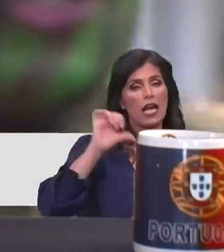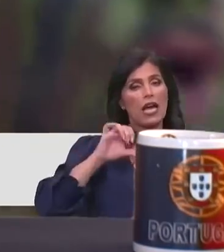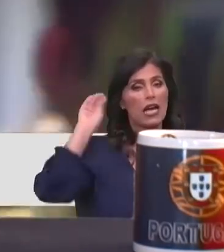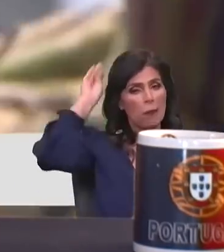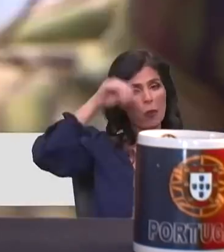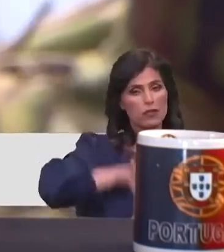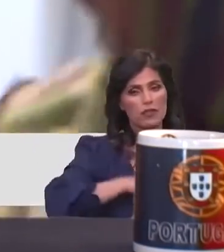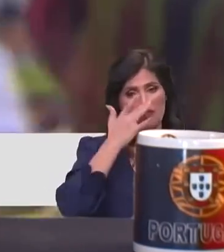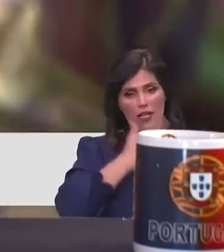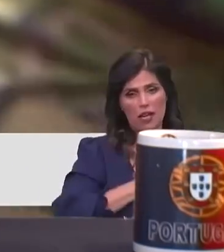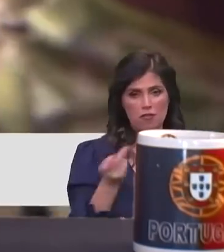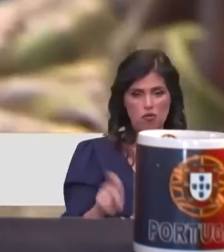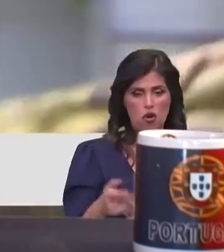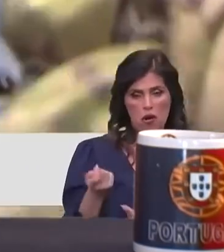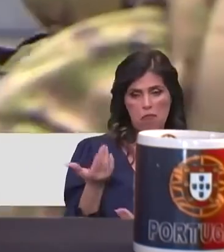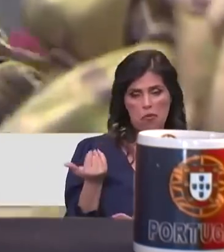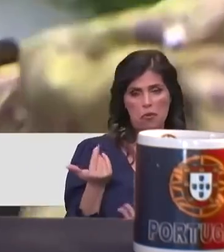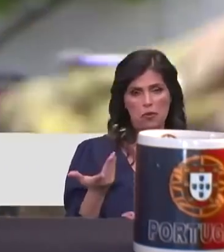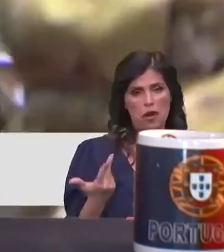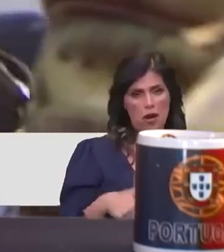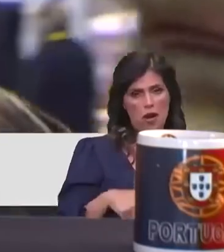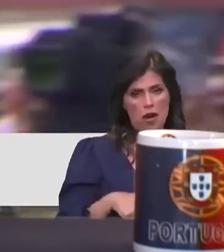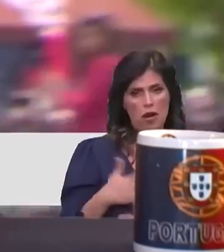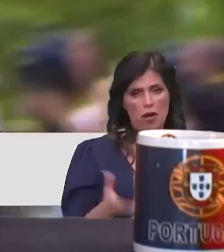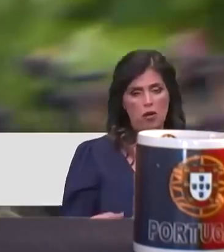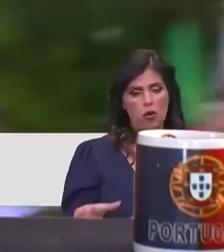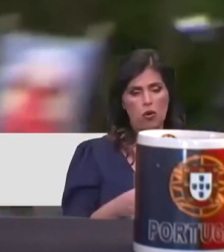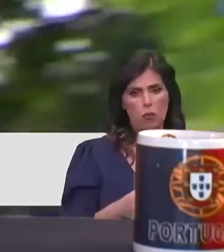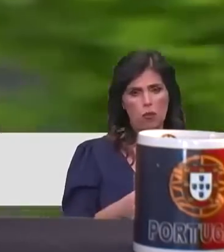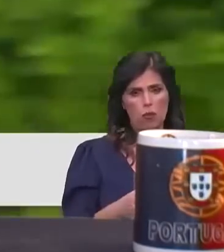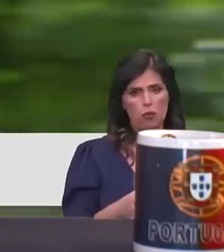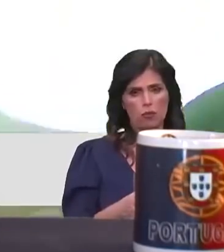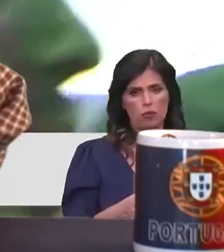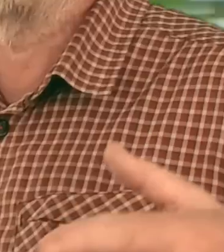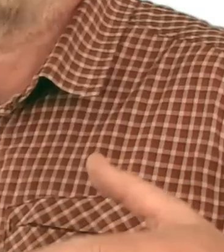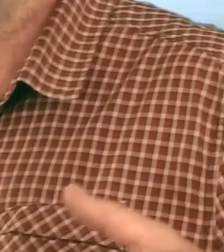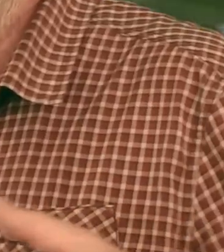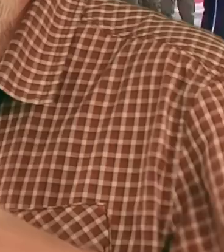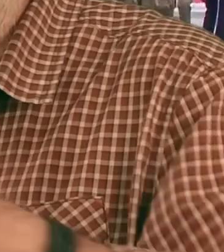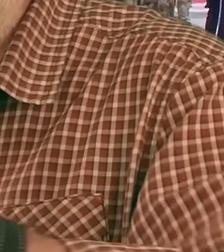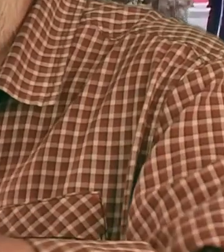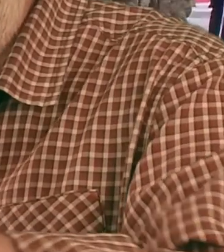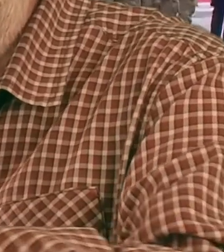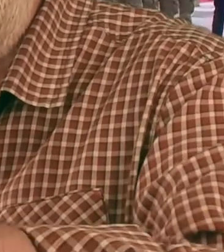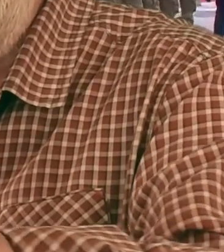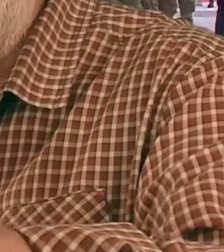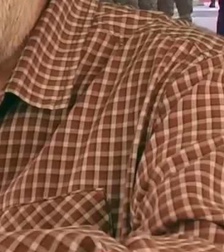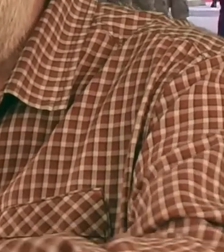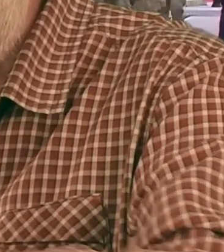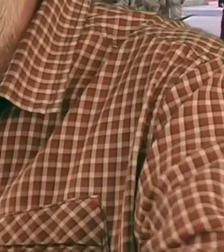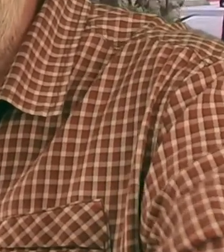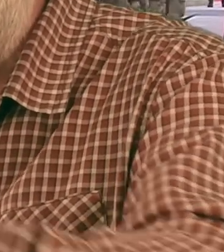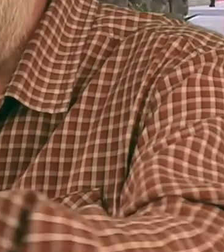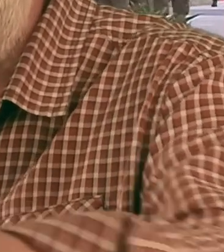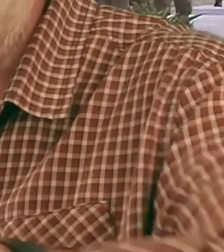a selfies de Marcelo isto toda a gente gosta de Marcelo não há quem não gosta de Marcelo por menos que ele faça e olha em que ele menos do que